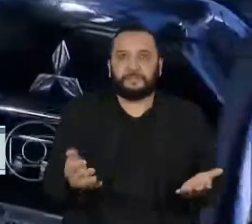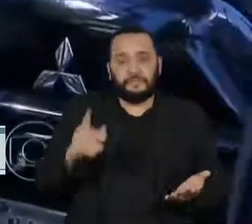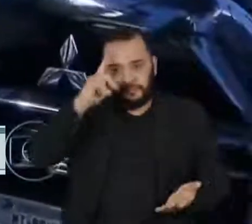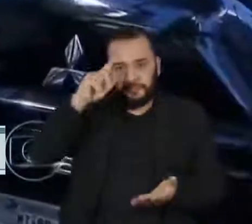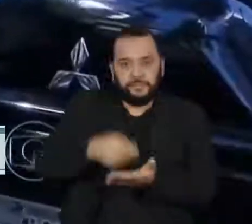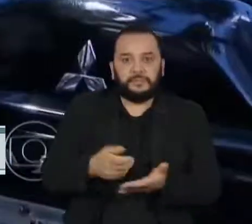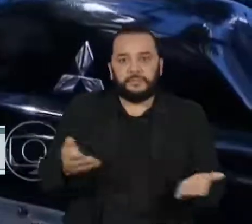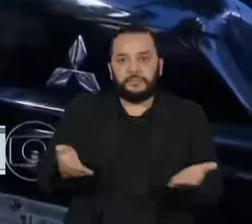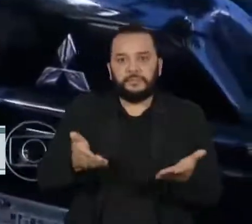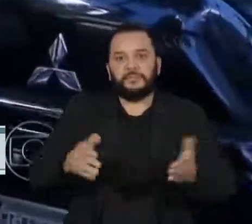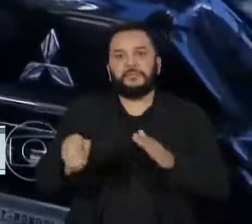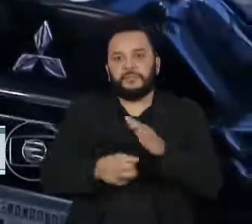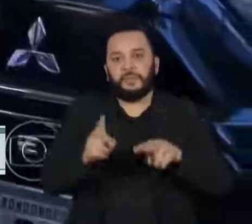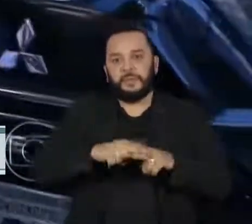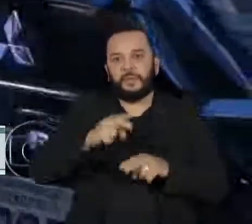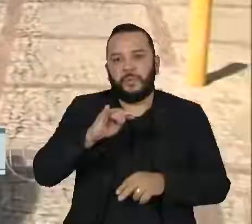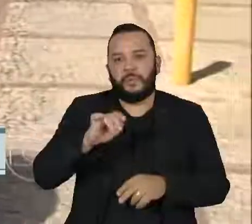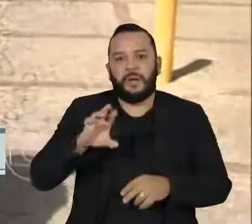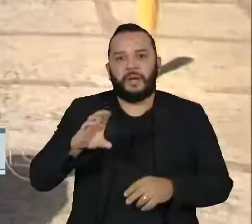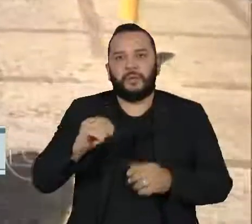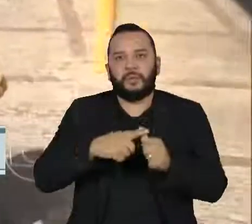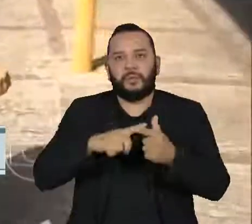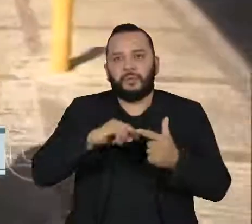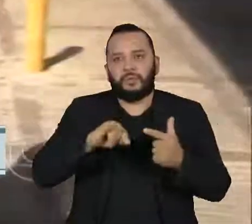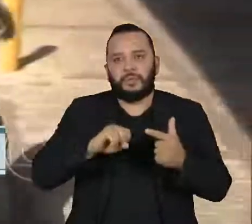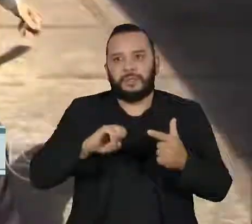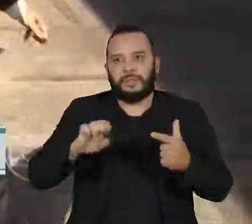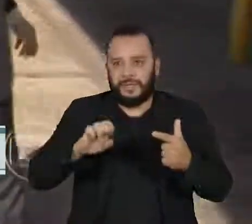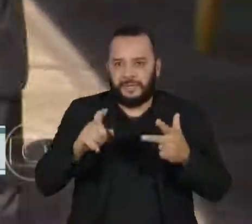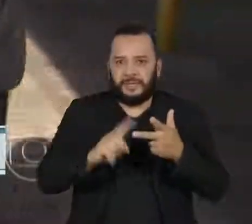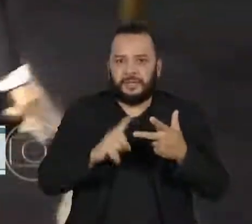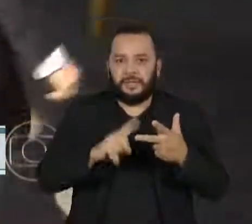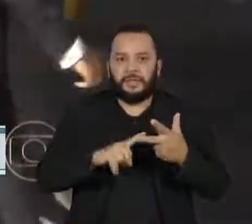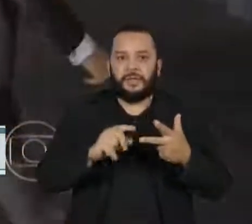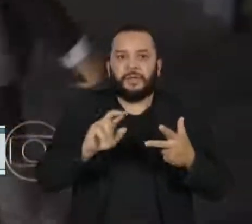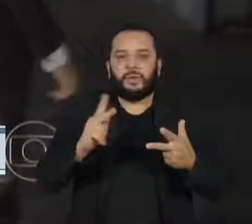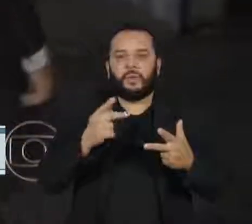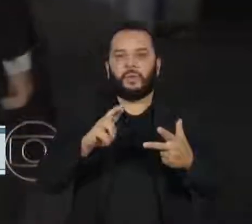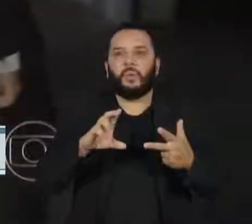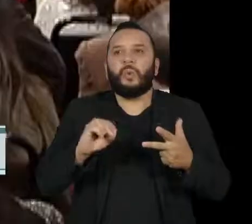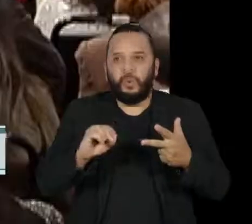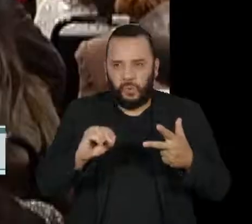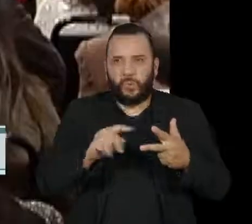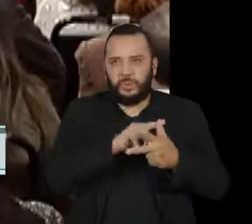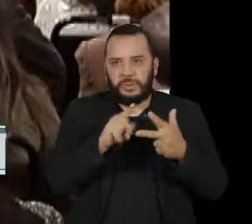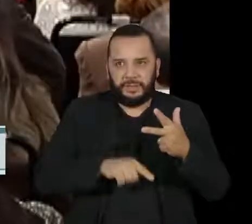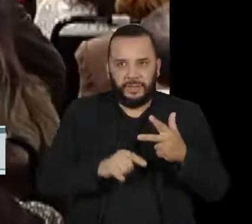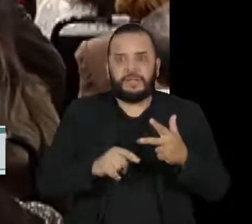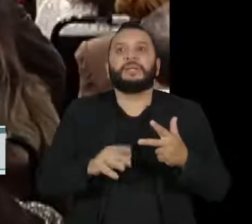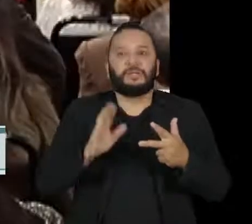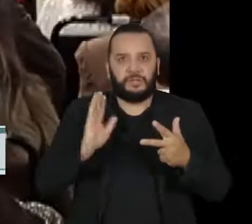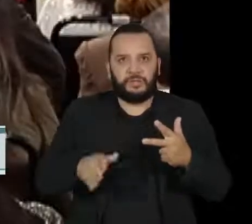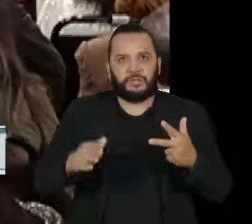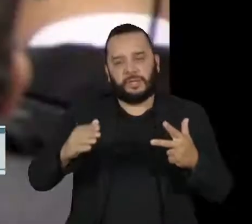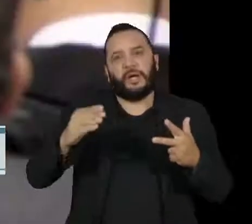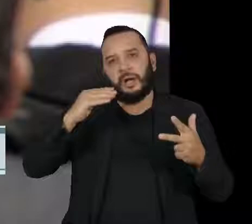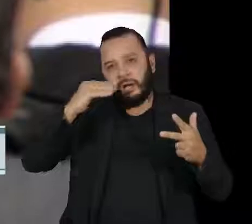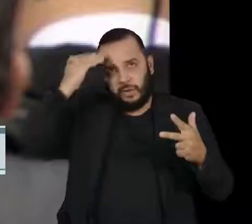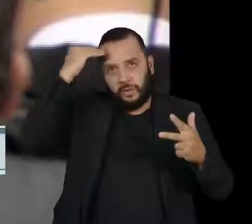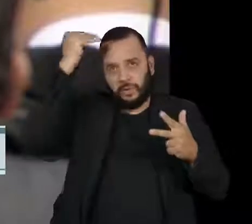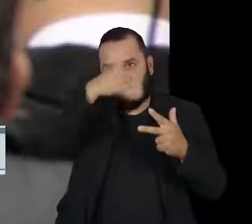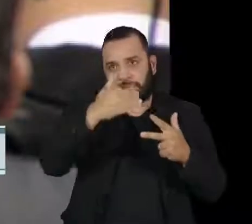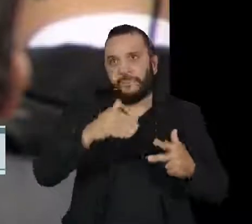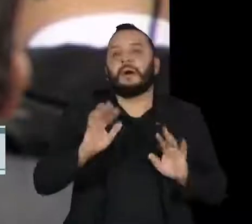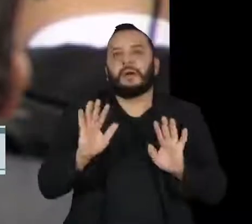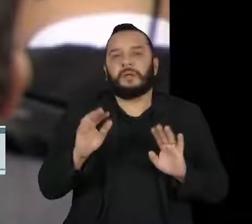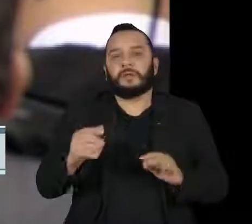decisão devem ser presos Norberto Mônica José Alberto de Castro e Hugo Alves Pimenta os três foram condenados pelo Tribunal